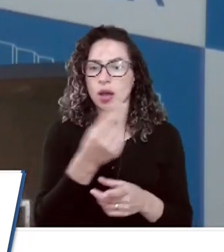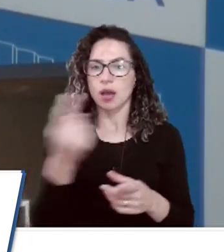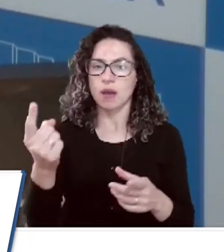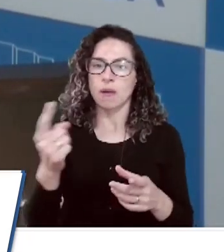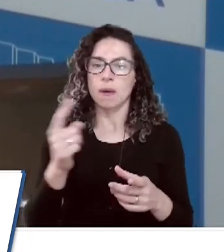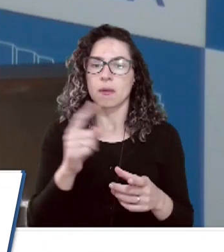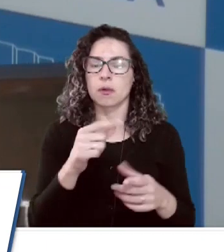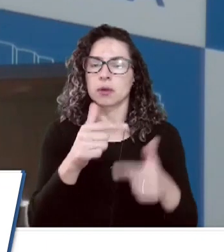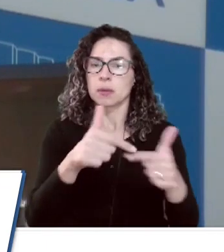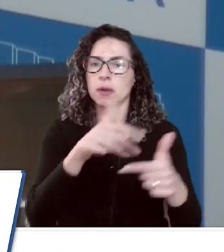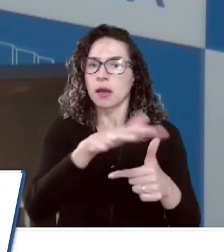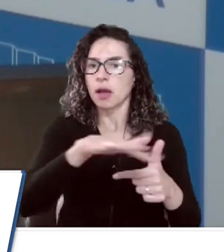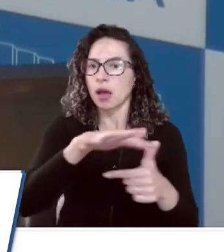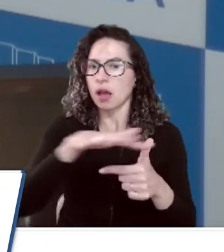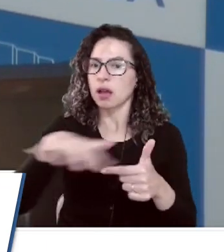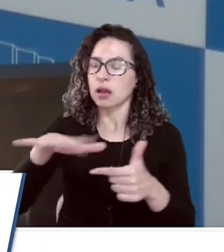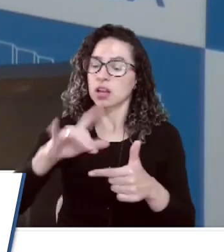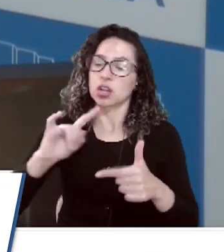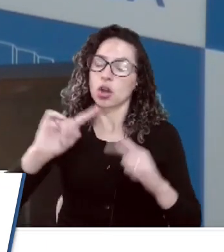gente realmente